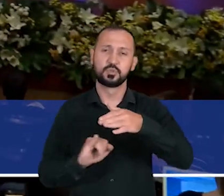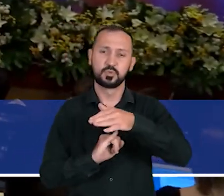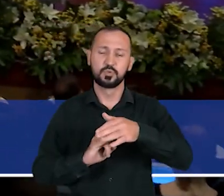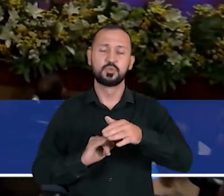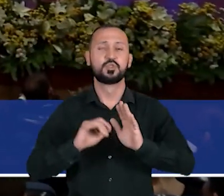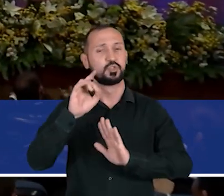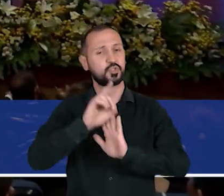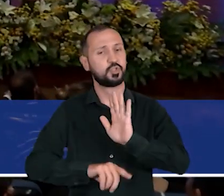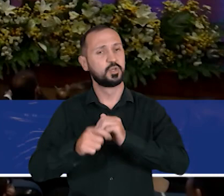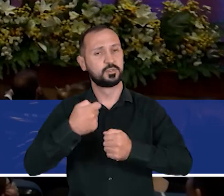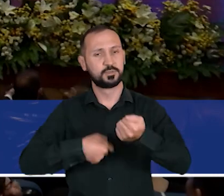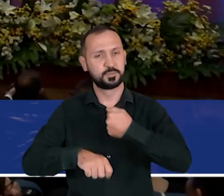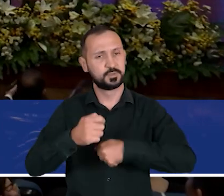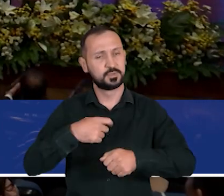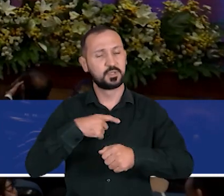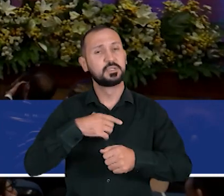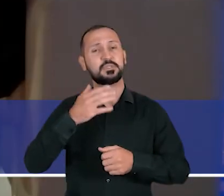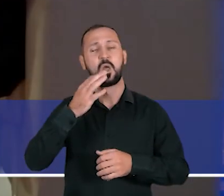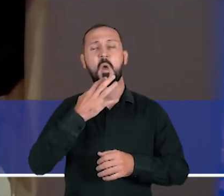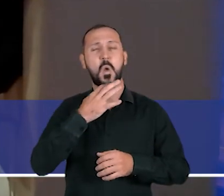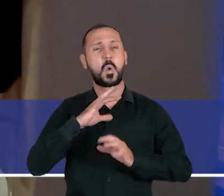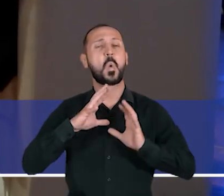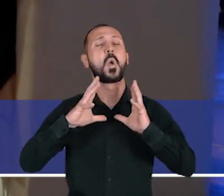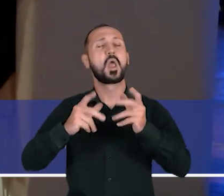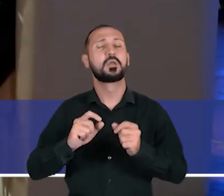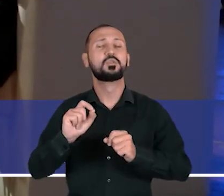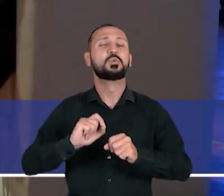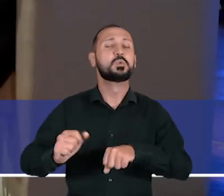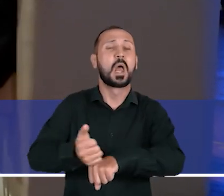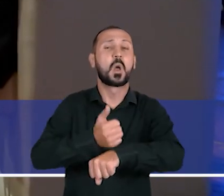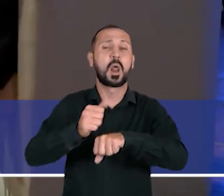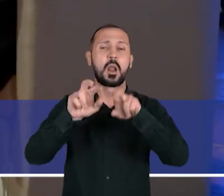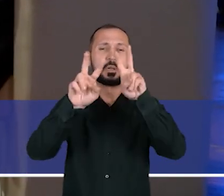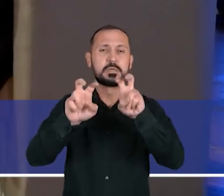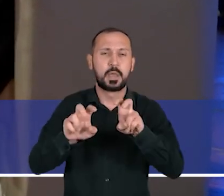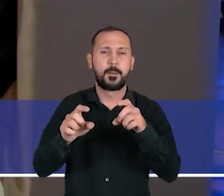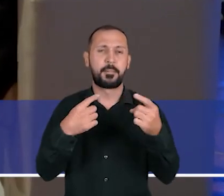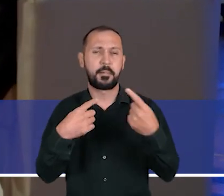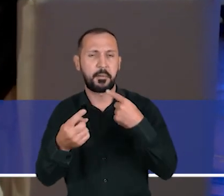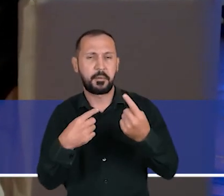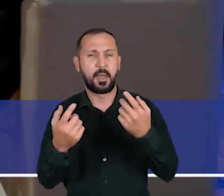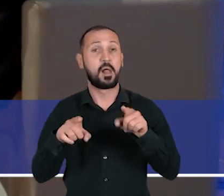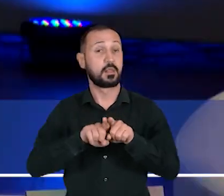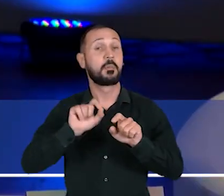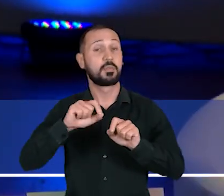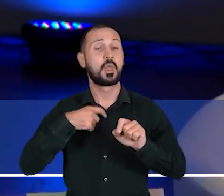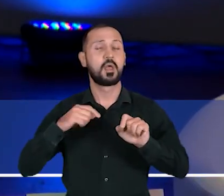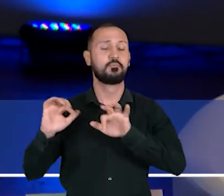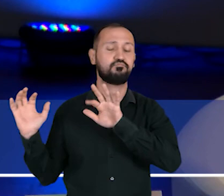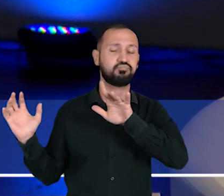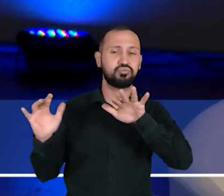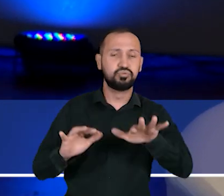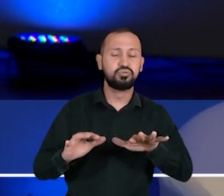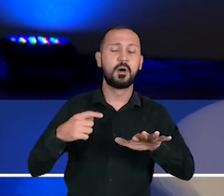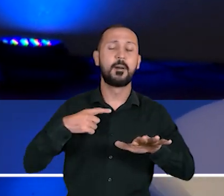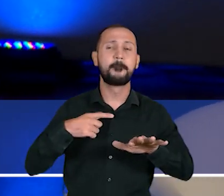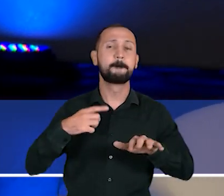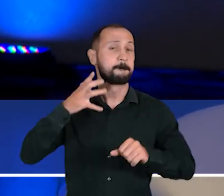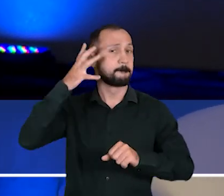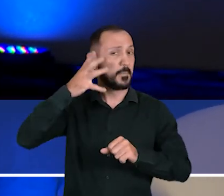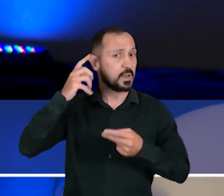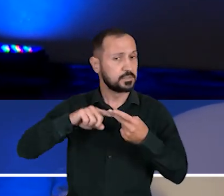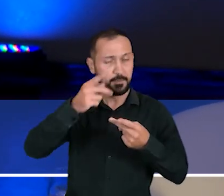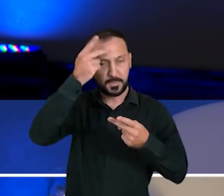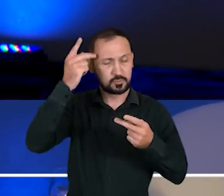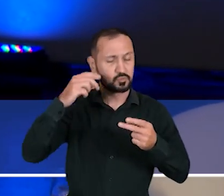Instituto Brasileiro de Direito Administrativo, é reconhecido pela qualidade dos temas e debates, além de reunir palestrantes